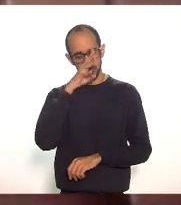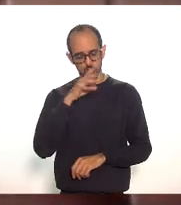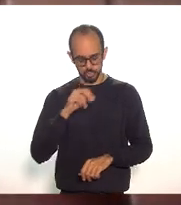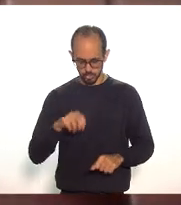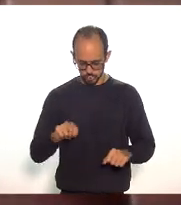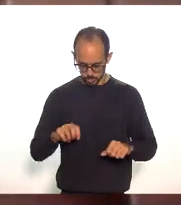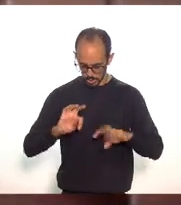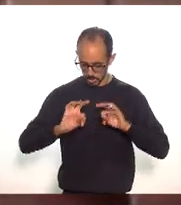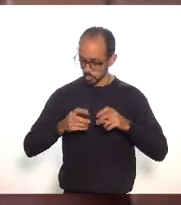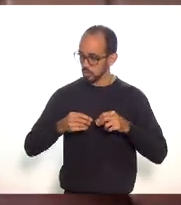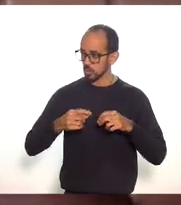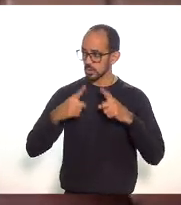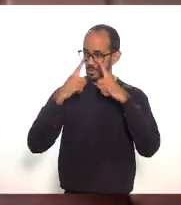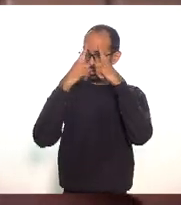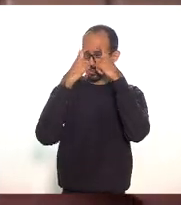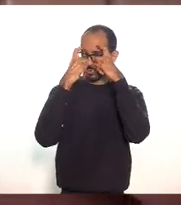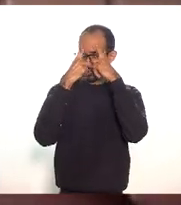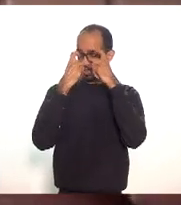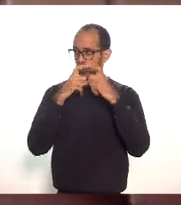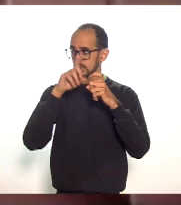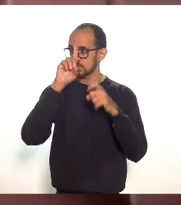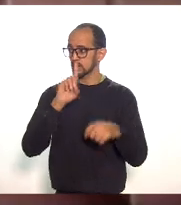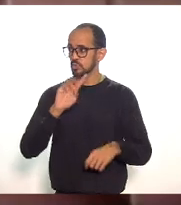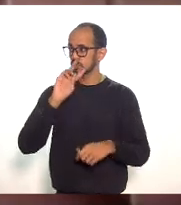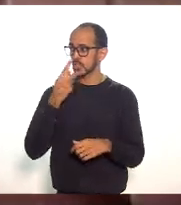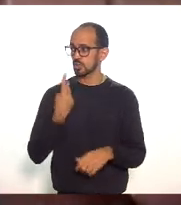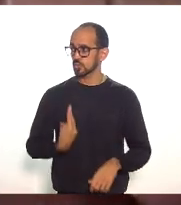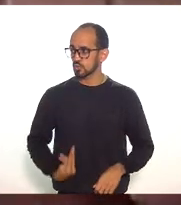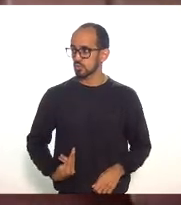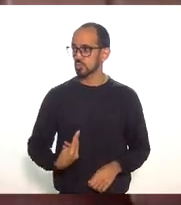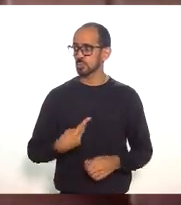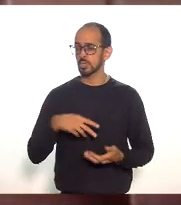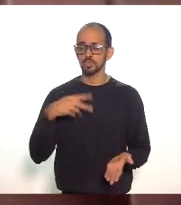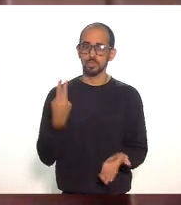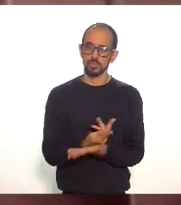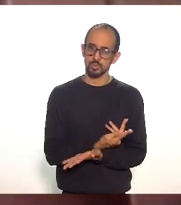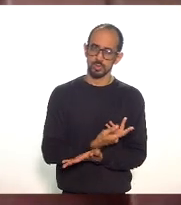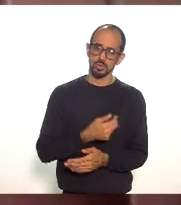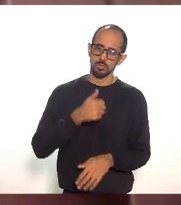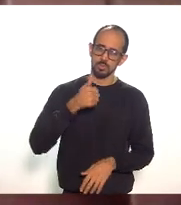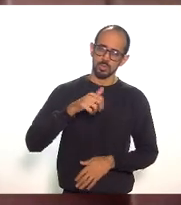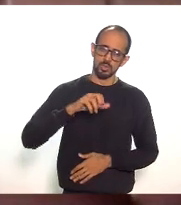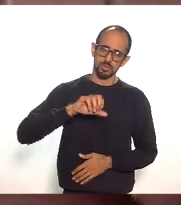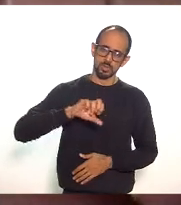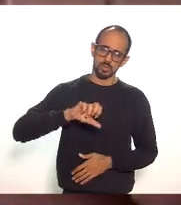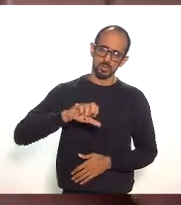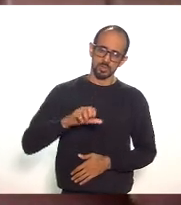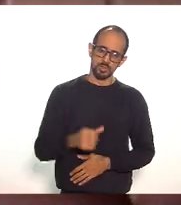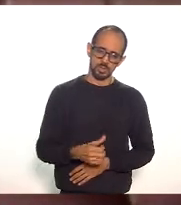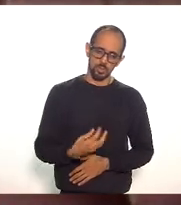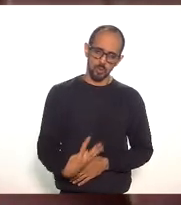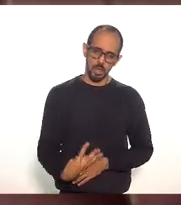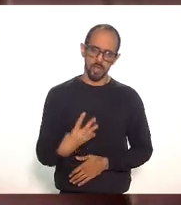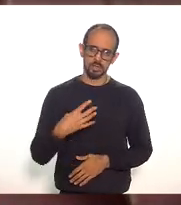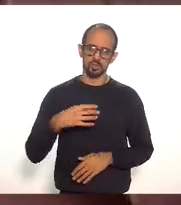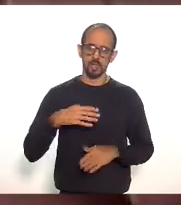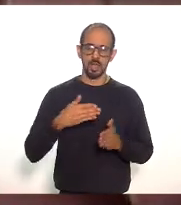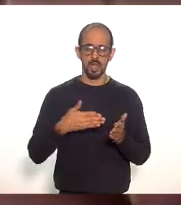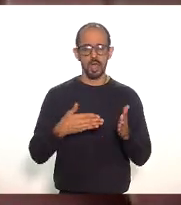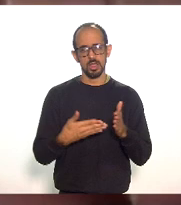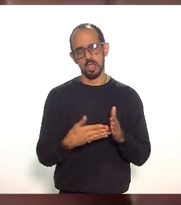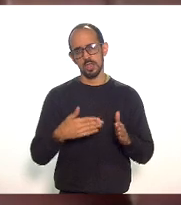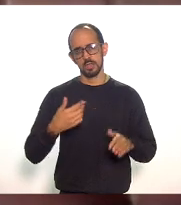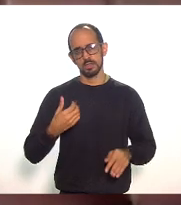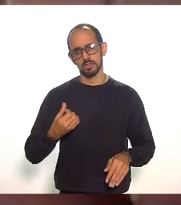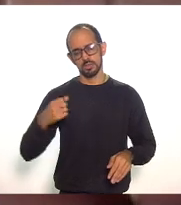todas as violações de direitos humanos ocorridas em 64, 68, e resgatar tudo isso para